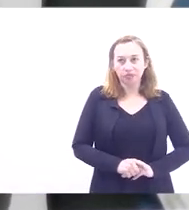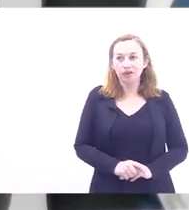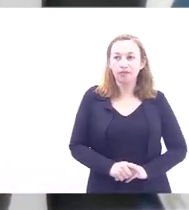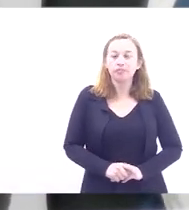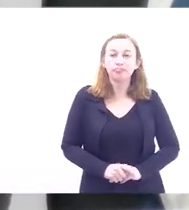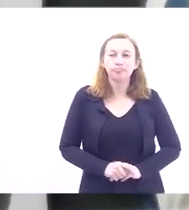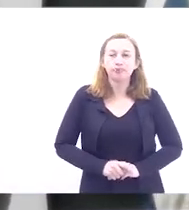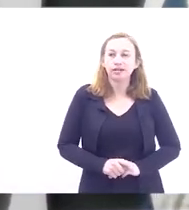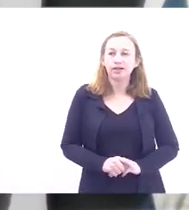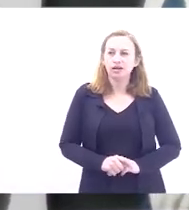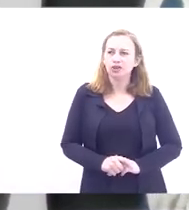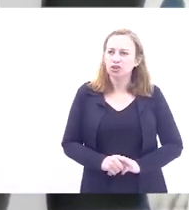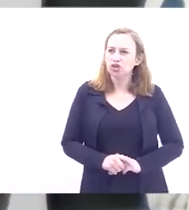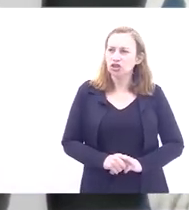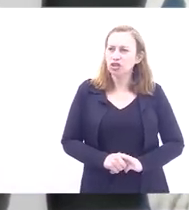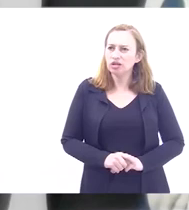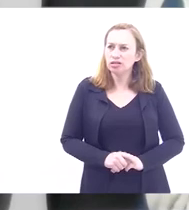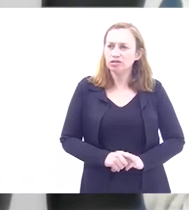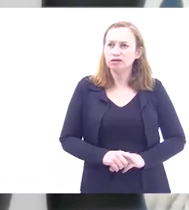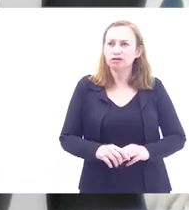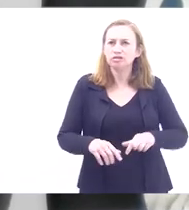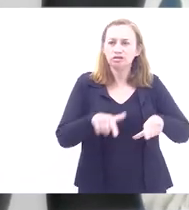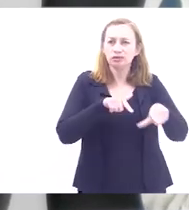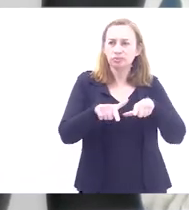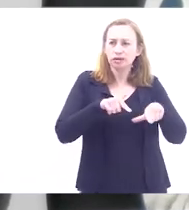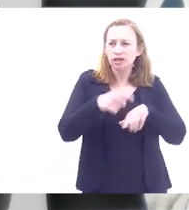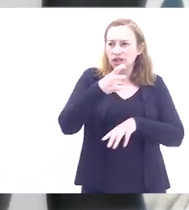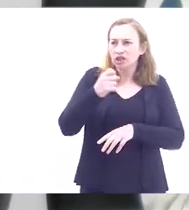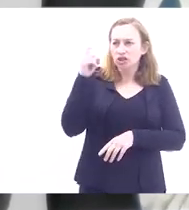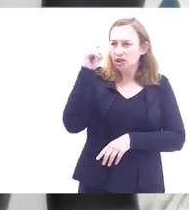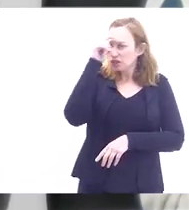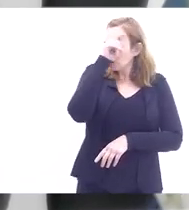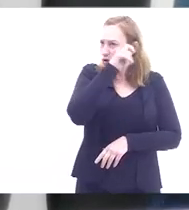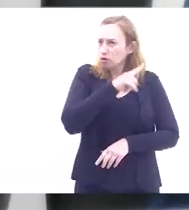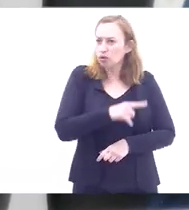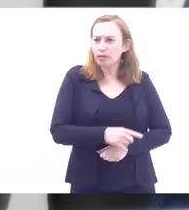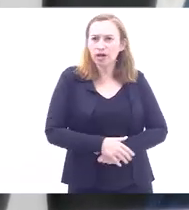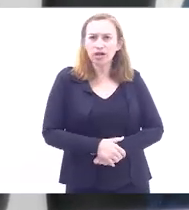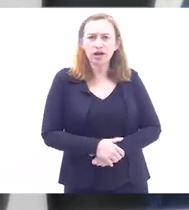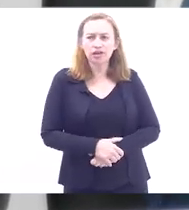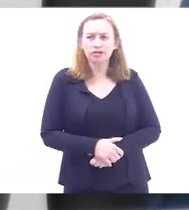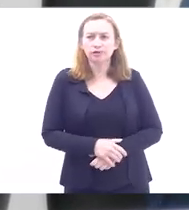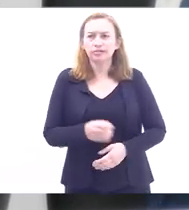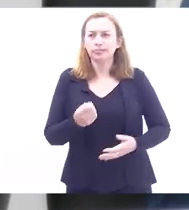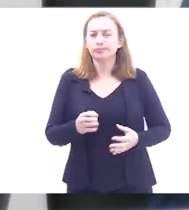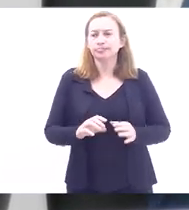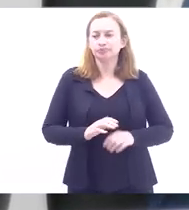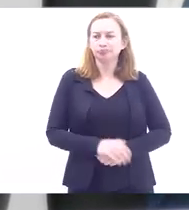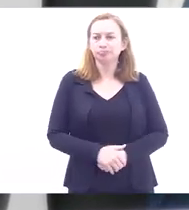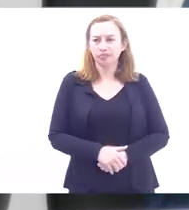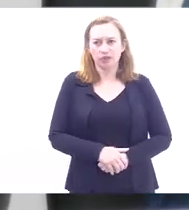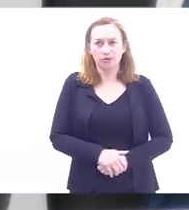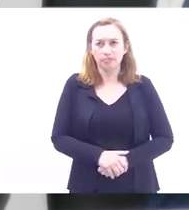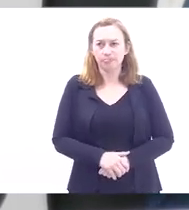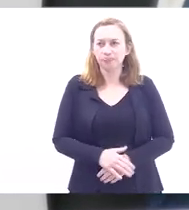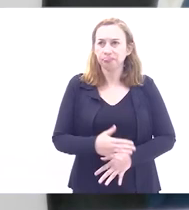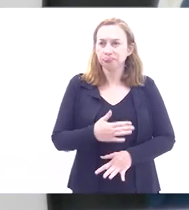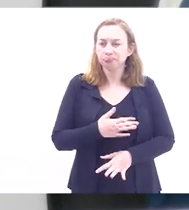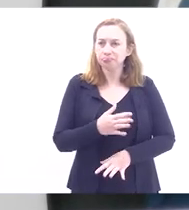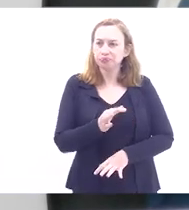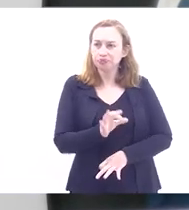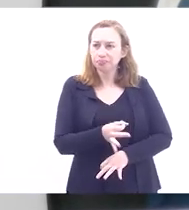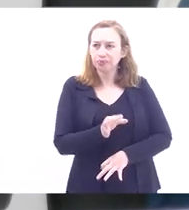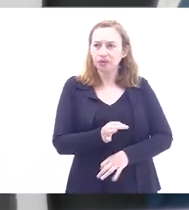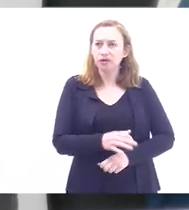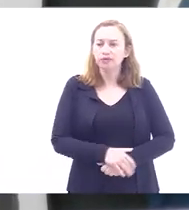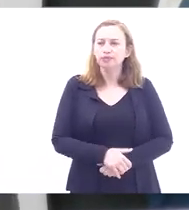na democracia interna temos trabalhado muito duro através do Conselho a utilização da votação online era para mim te inclusive